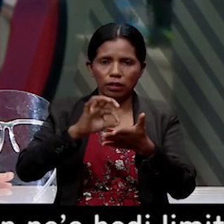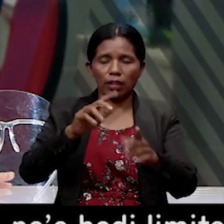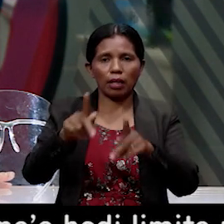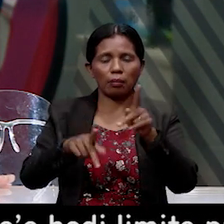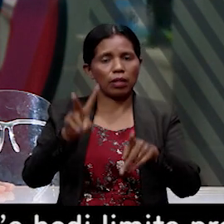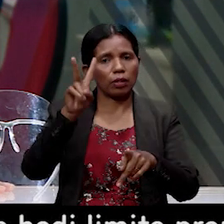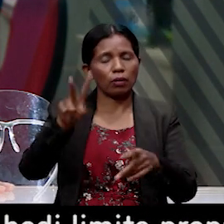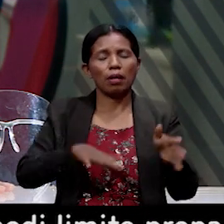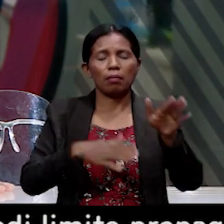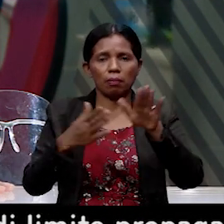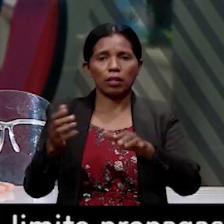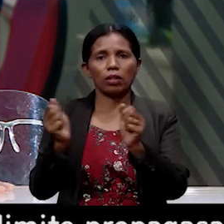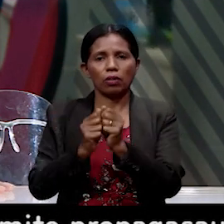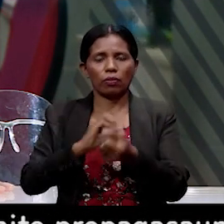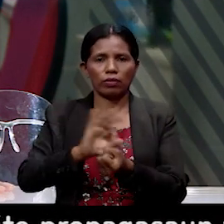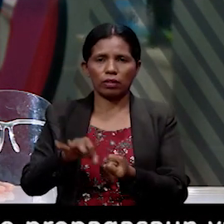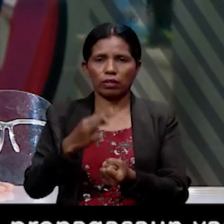rua mate ho COVID-19.